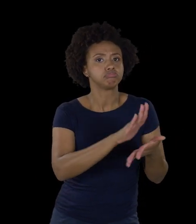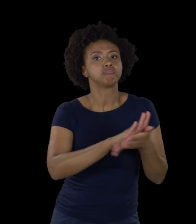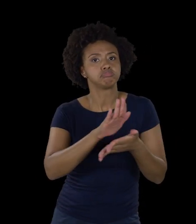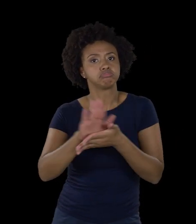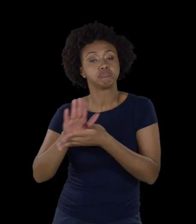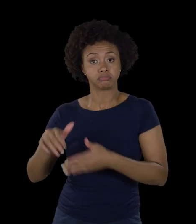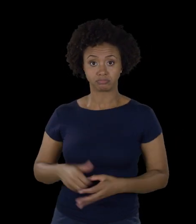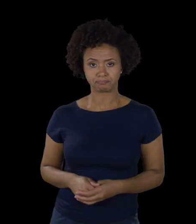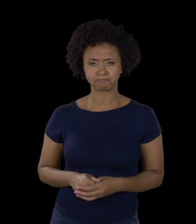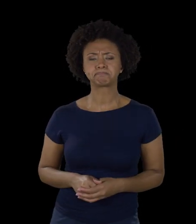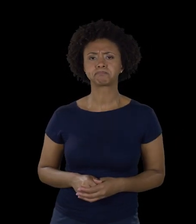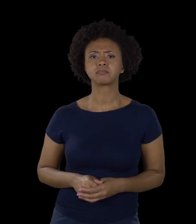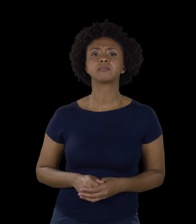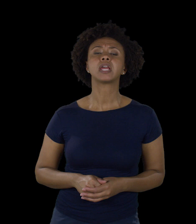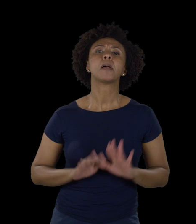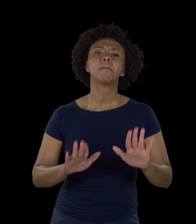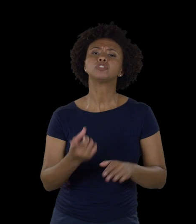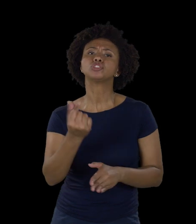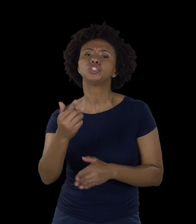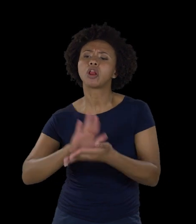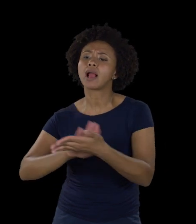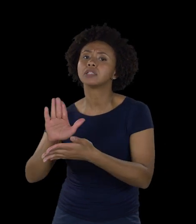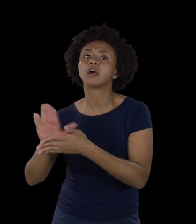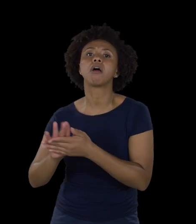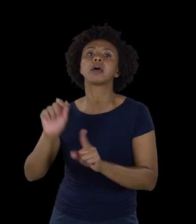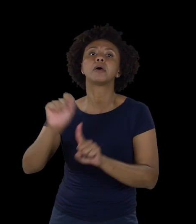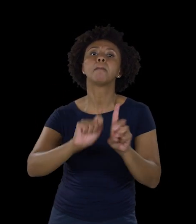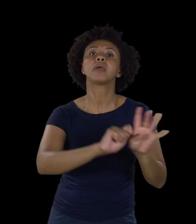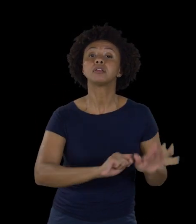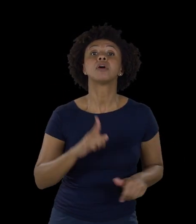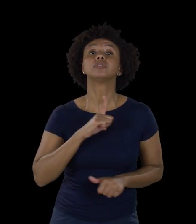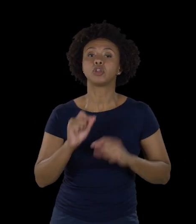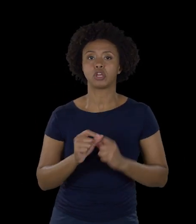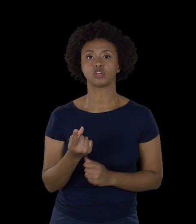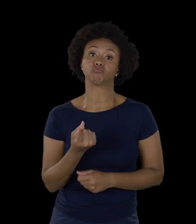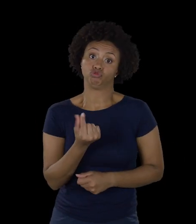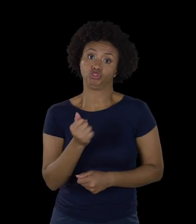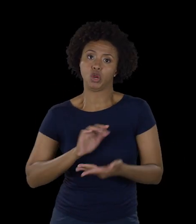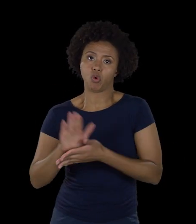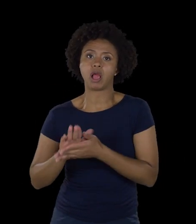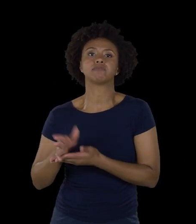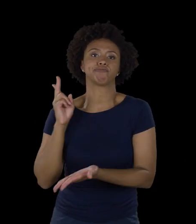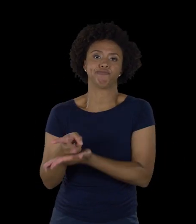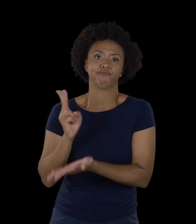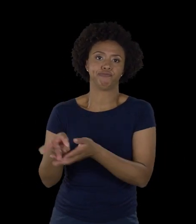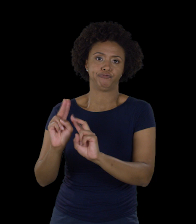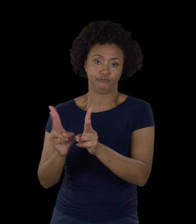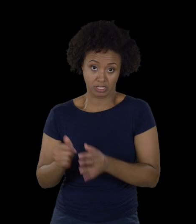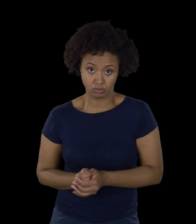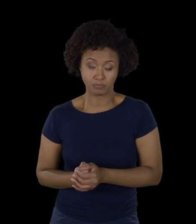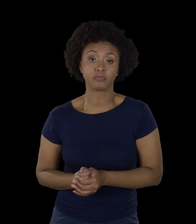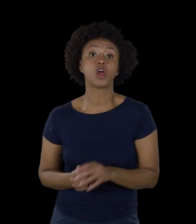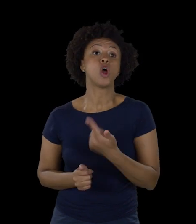gastos mensais, temos 3 diferentes tipos. Os chamados fixos, os essenciais, que não se